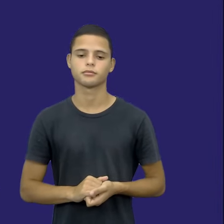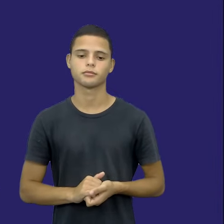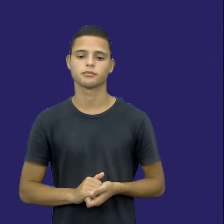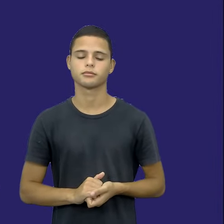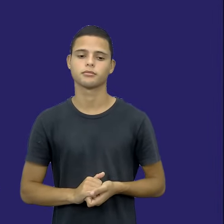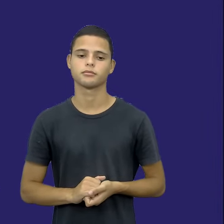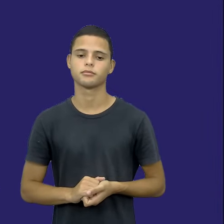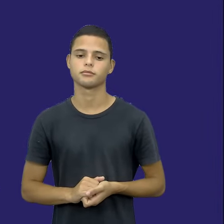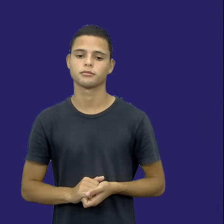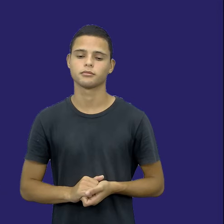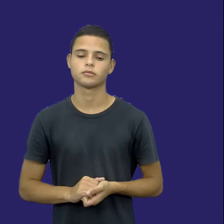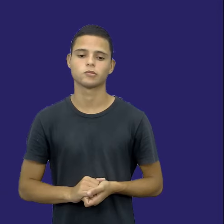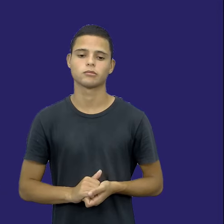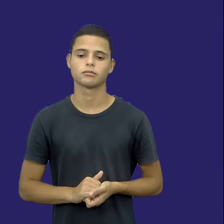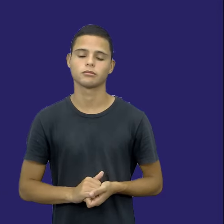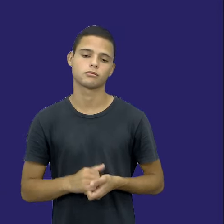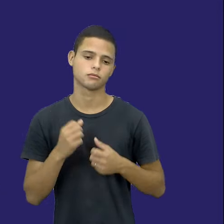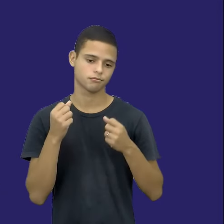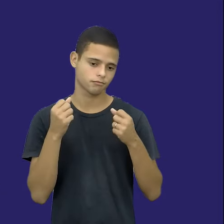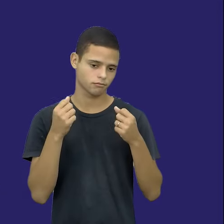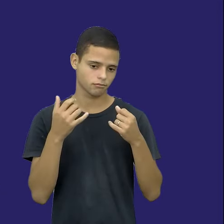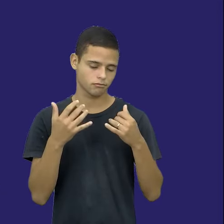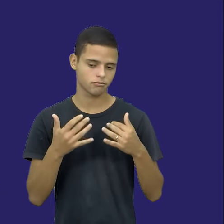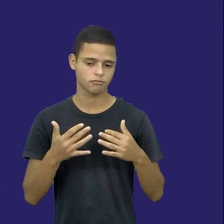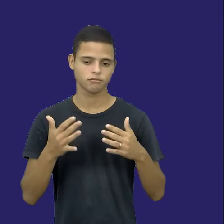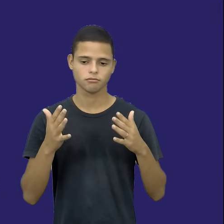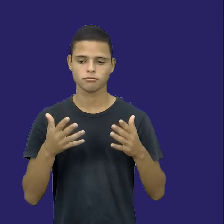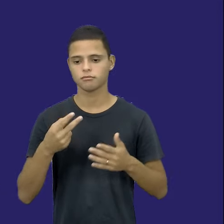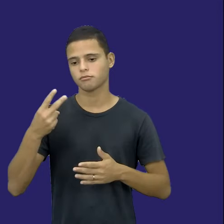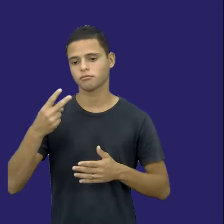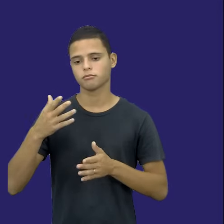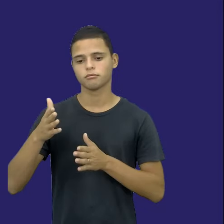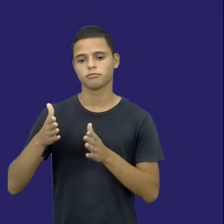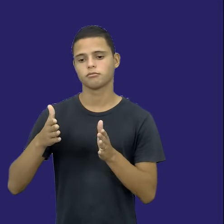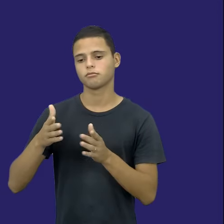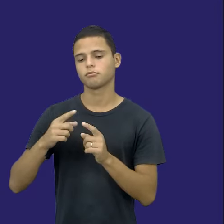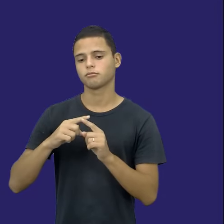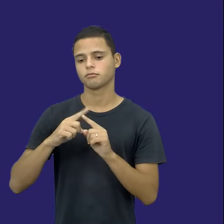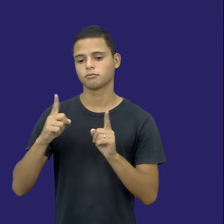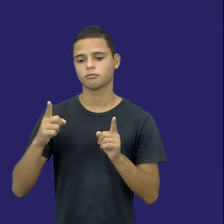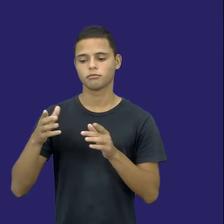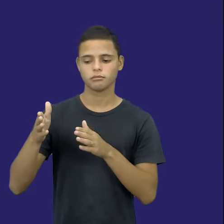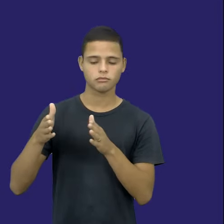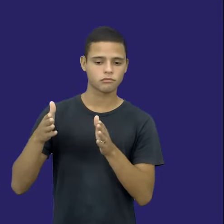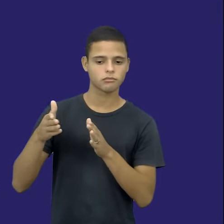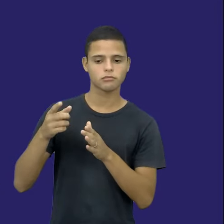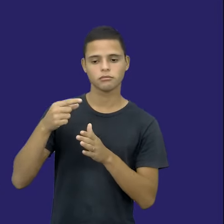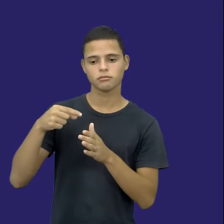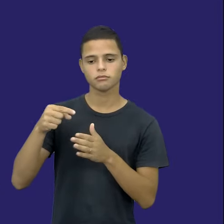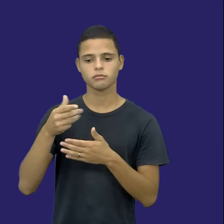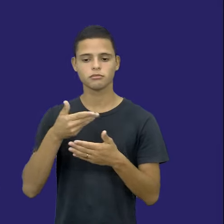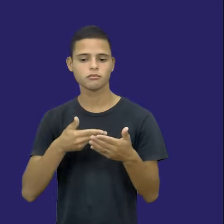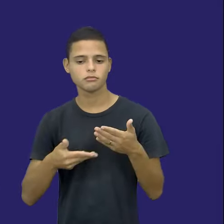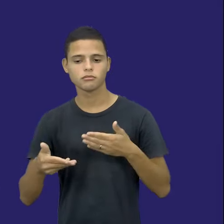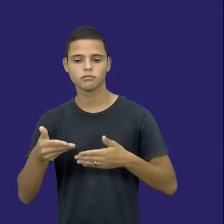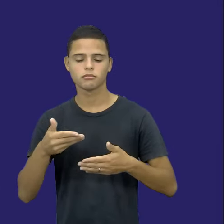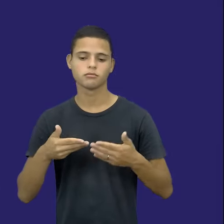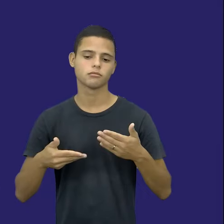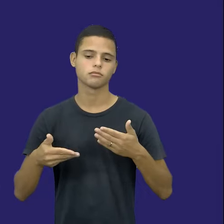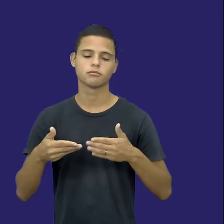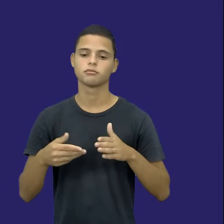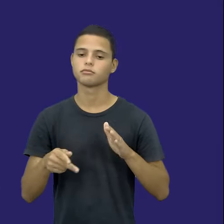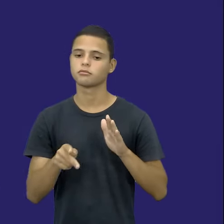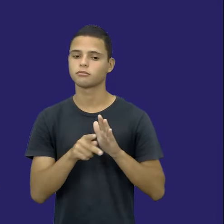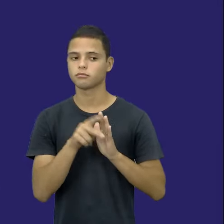Tá, então, falei bastante ali naquele segundo momento, mas foi o momento da gente, né, articular aquela